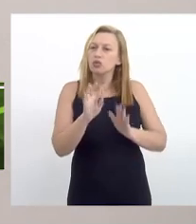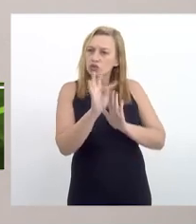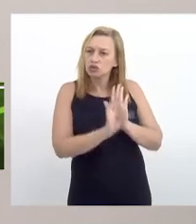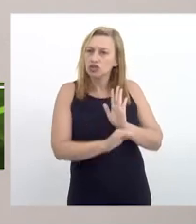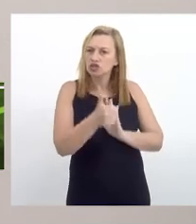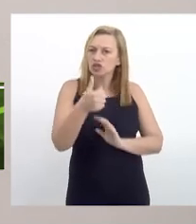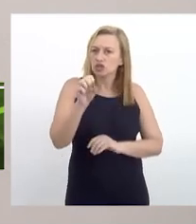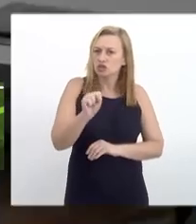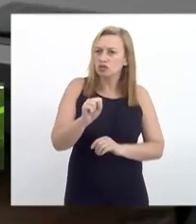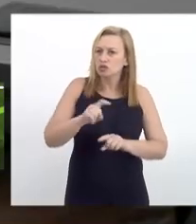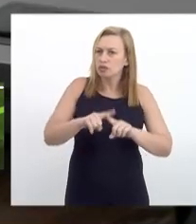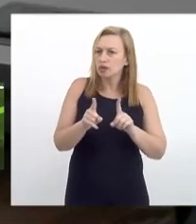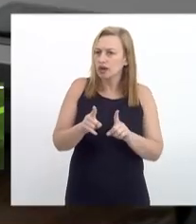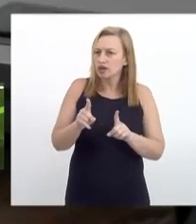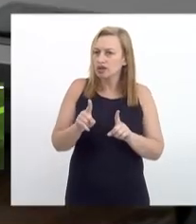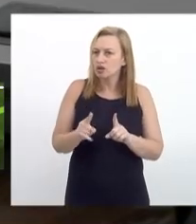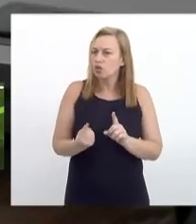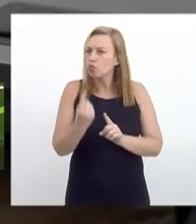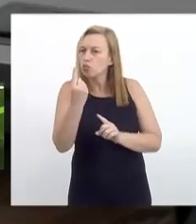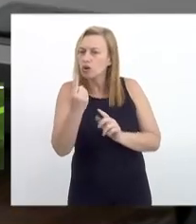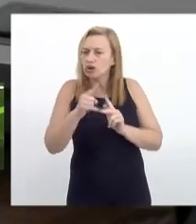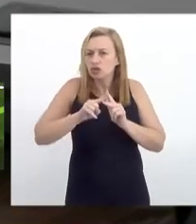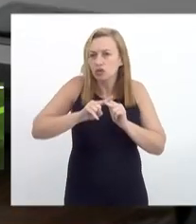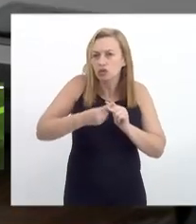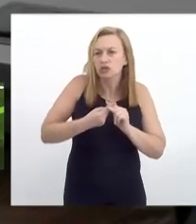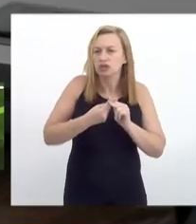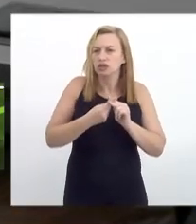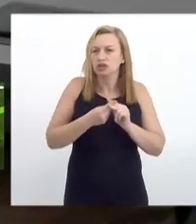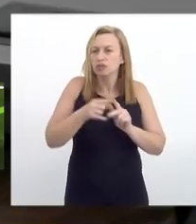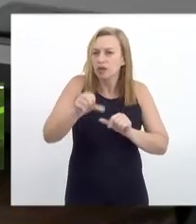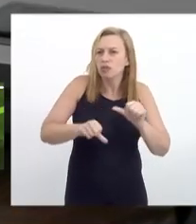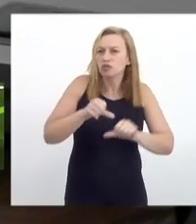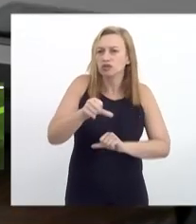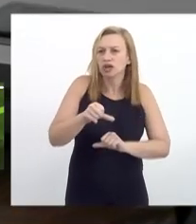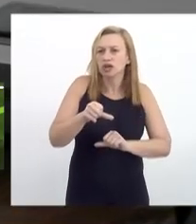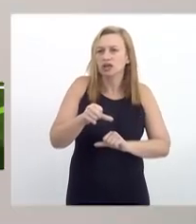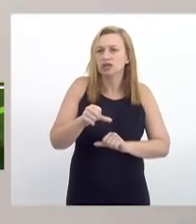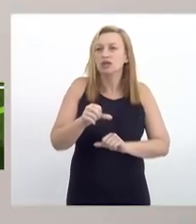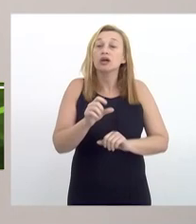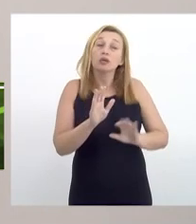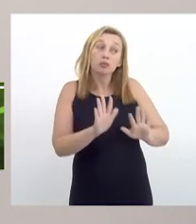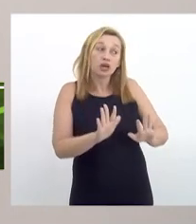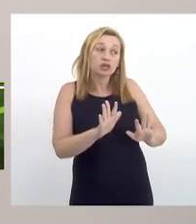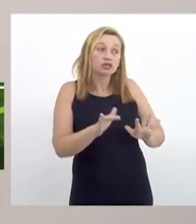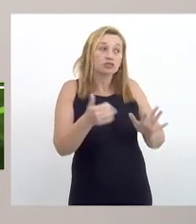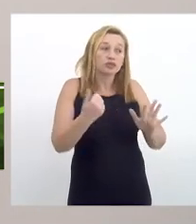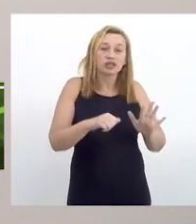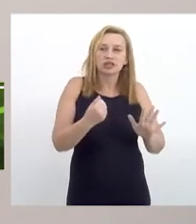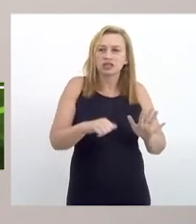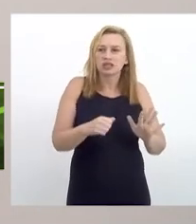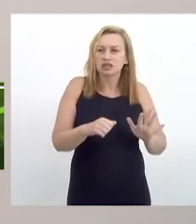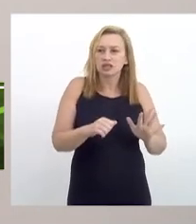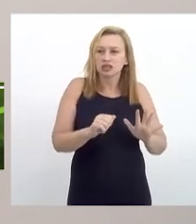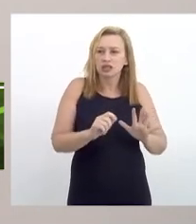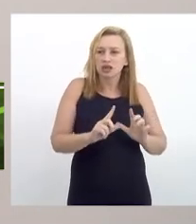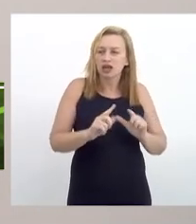mas admite uma alteração para mudar o ano mas a gente precisa fazer de um jeito que não pareça